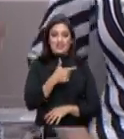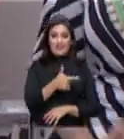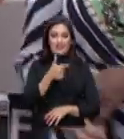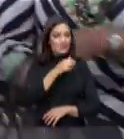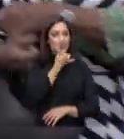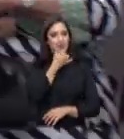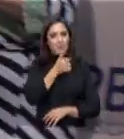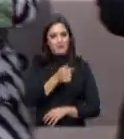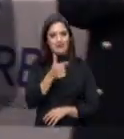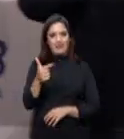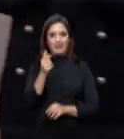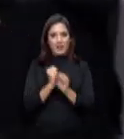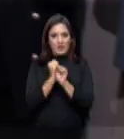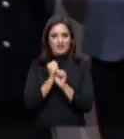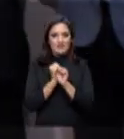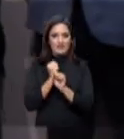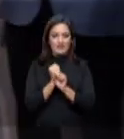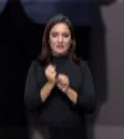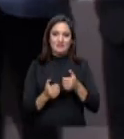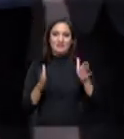obrigada.